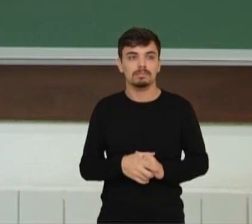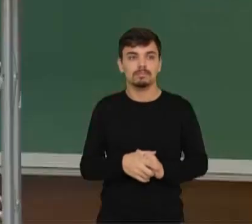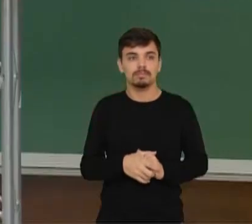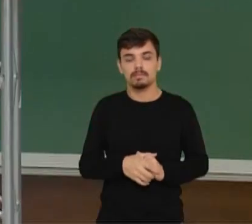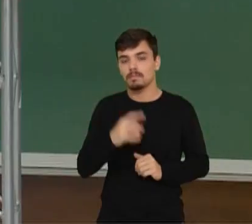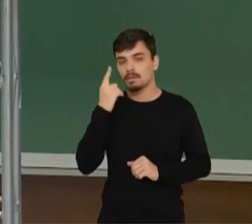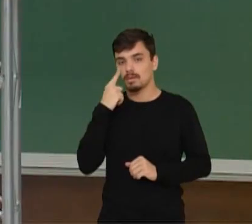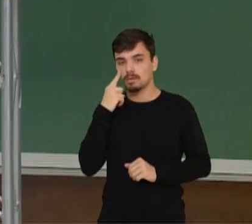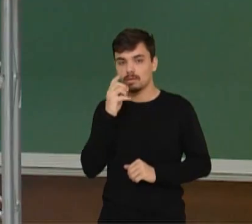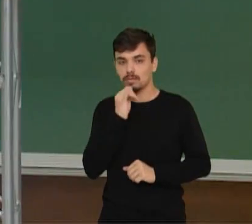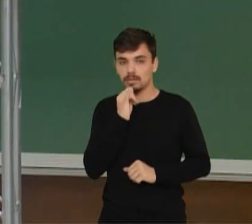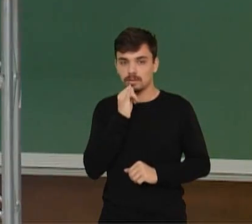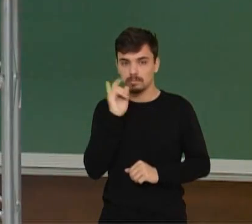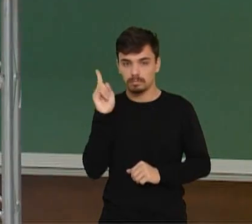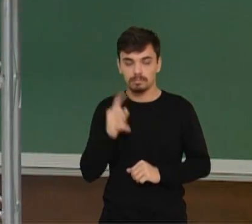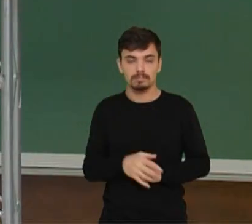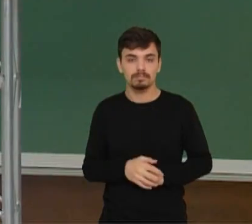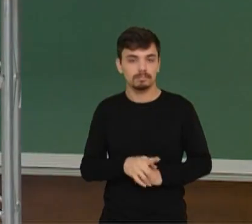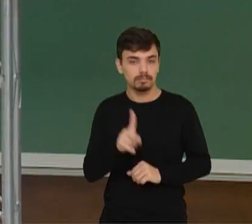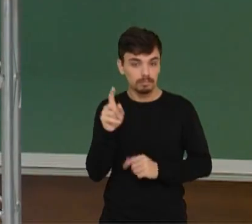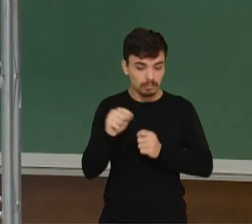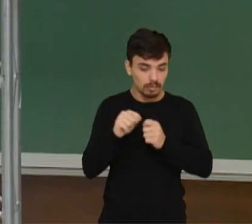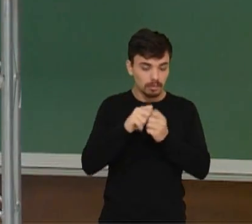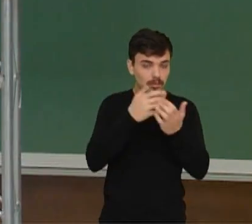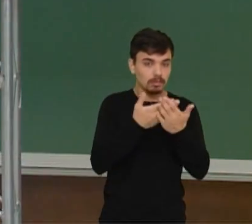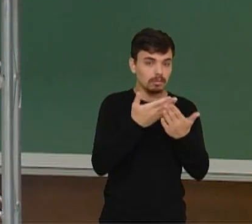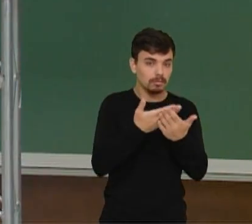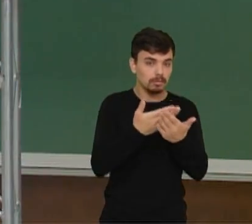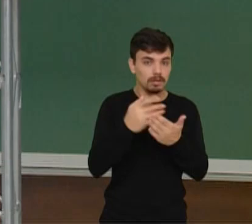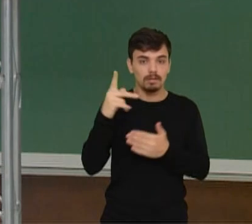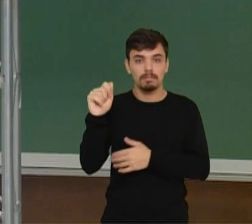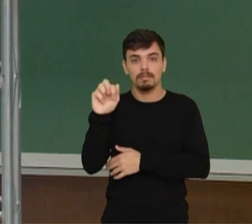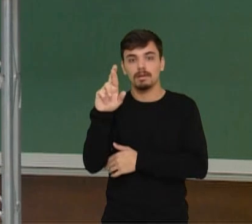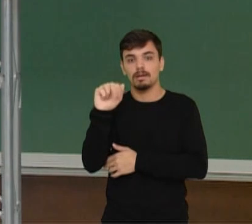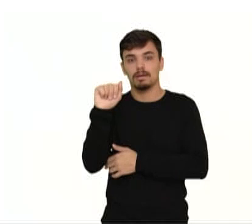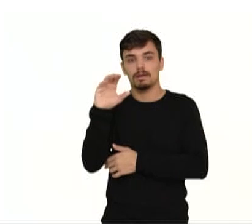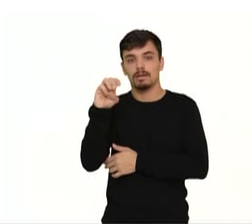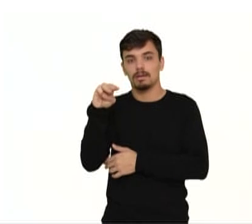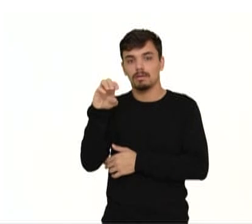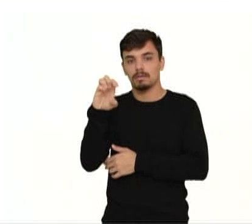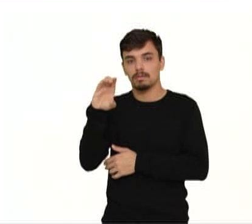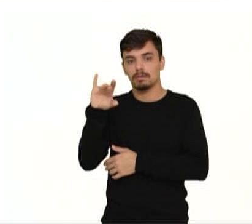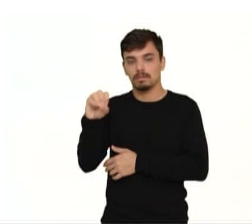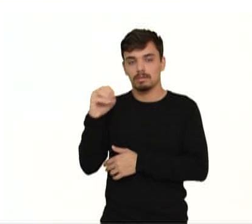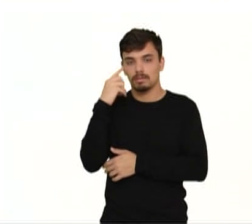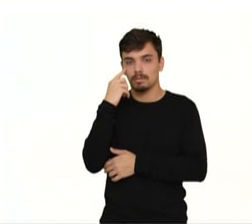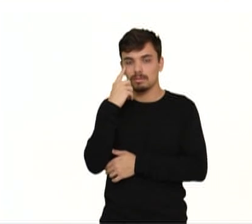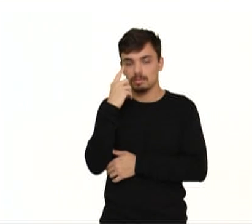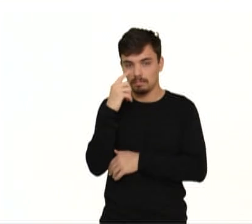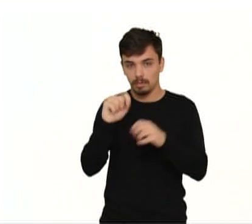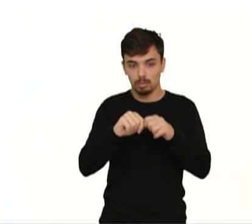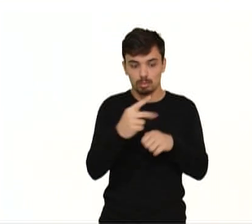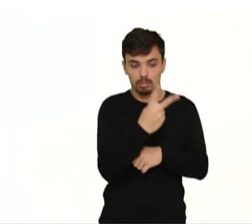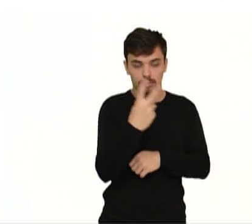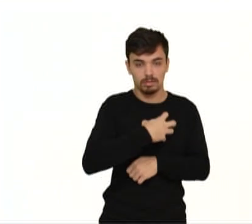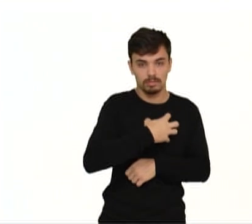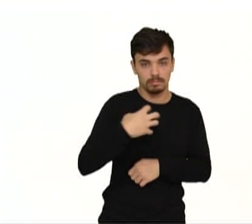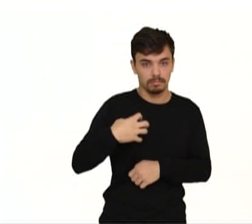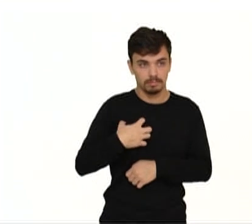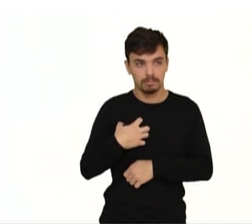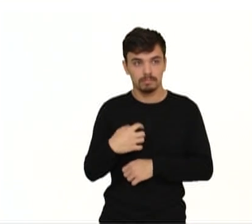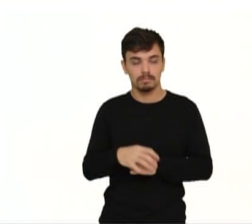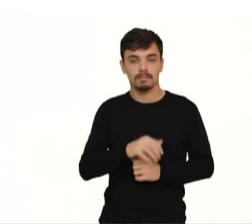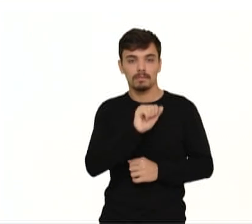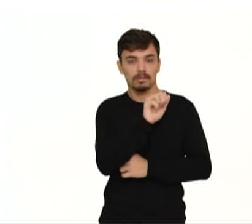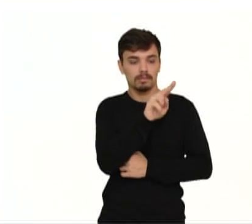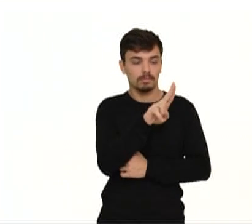esse exemplo aqui. Ele fez um estudo usando o Paramecium. Então, ele pegou duas espécies de Paramecium, o Paramecium aurelia